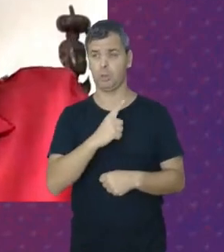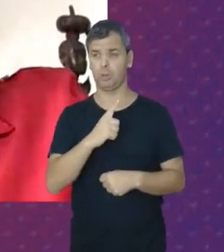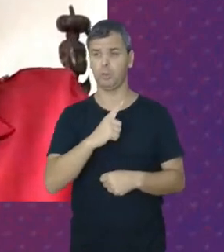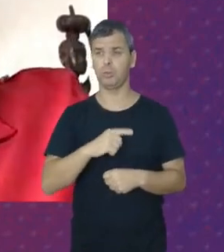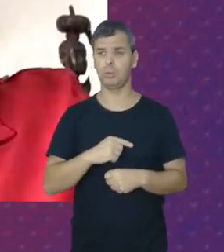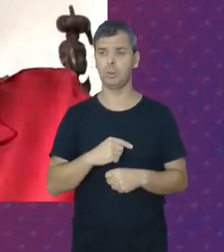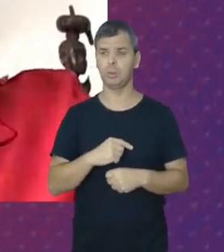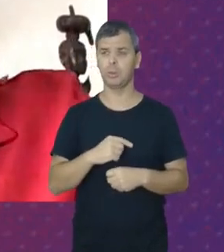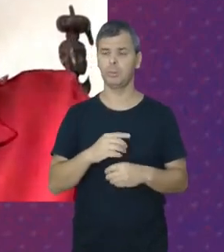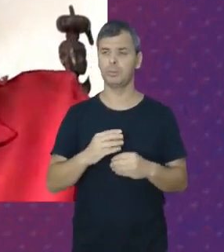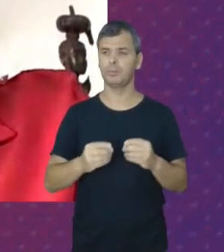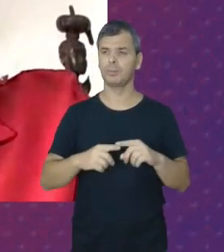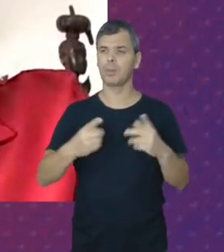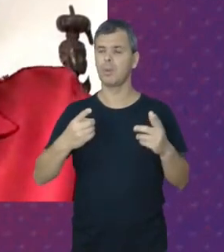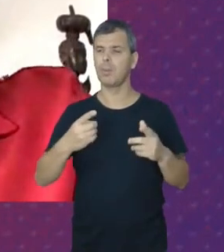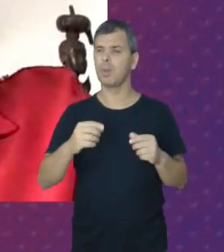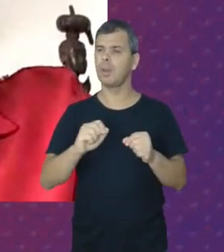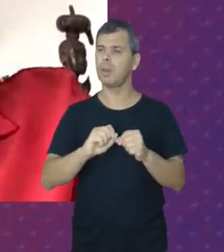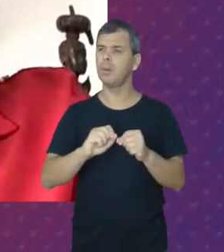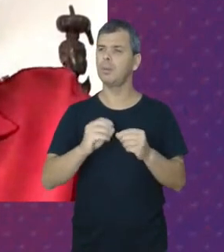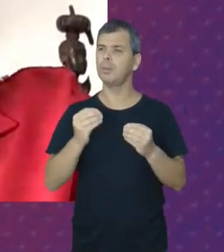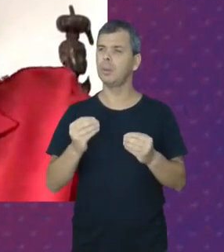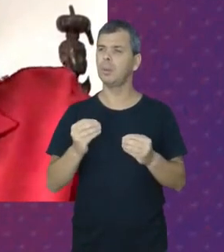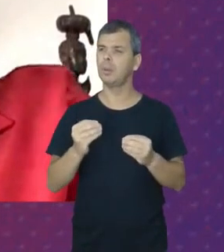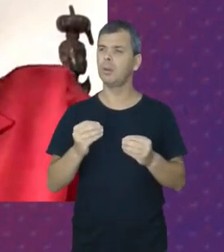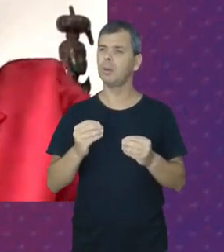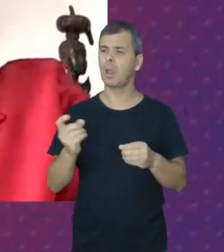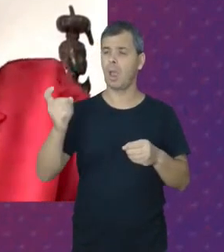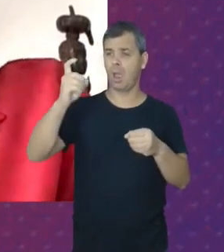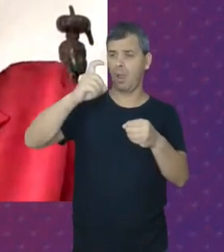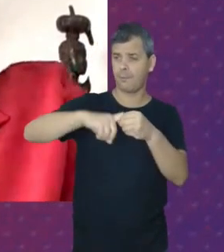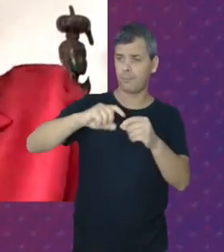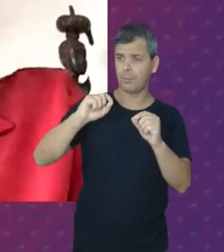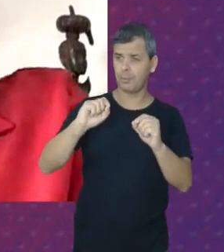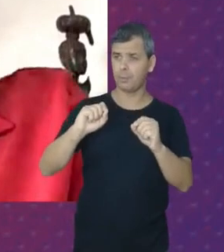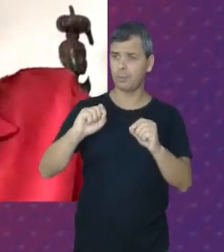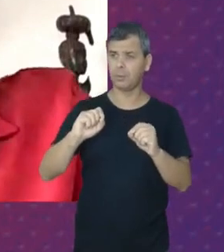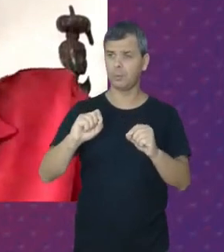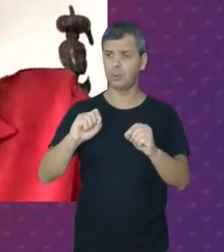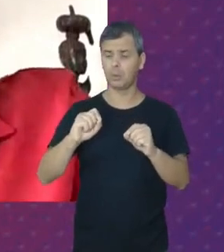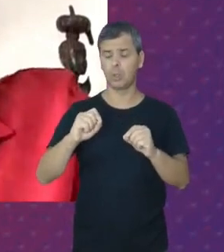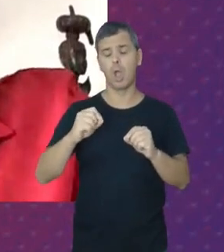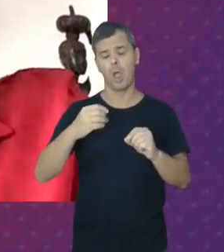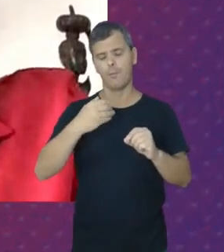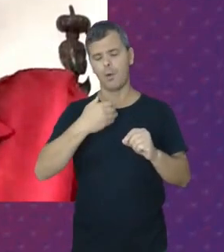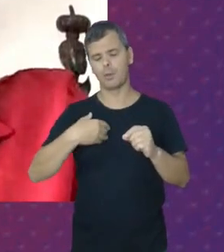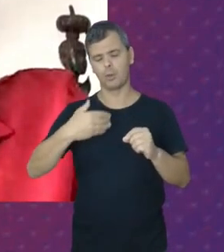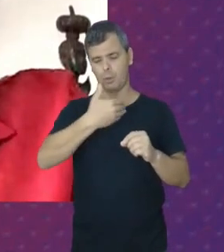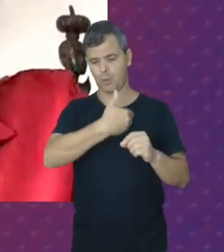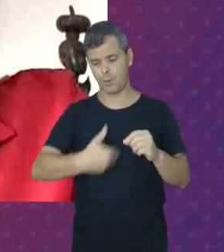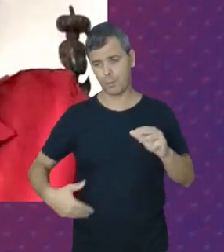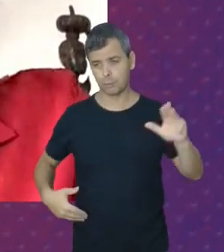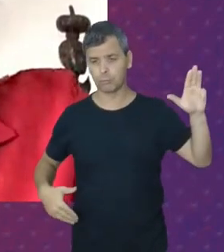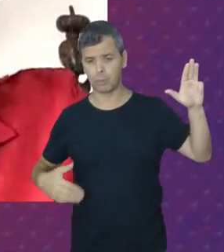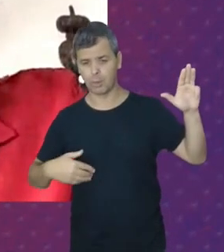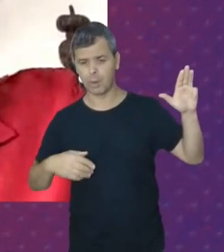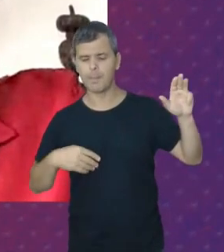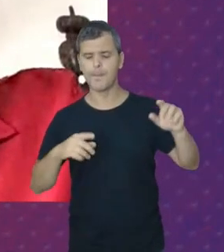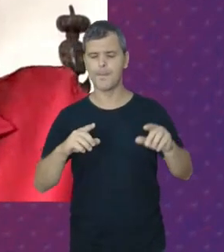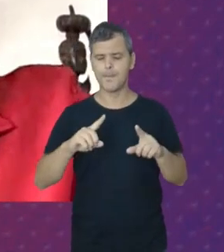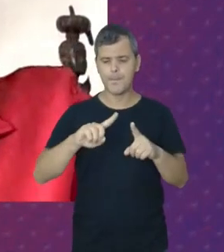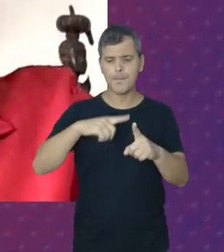Compensação Agora Com a volta Do governo Lula Com mais oportunidade De